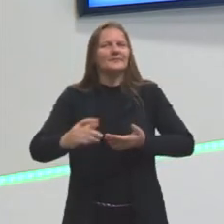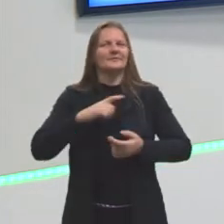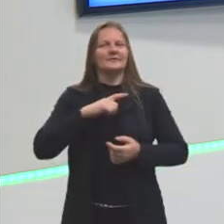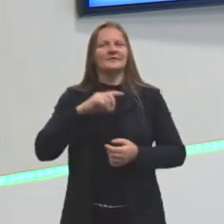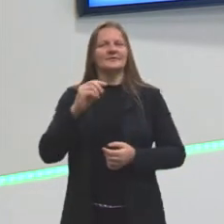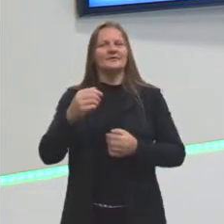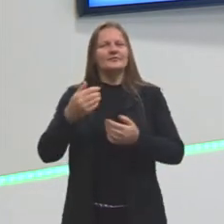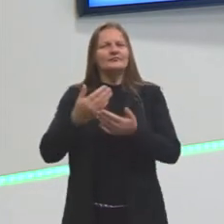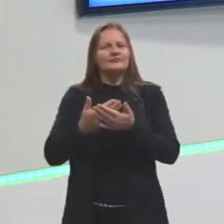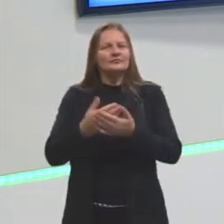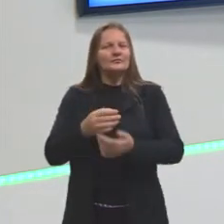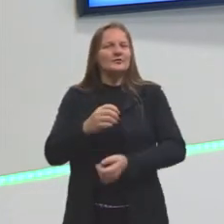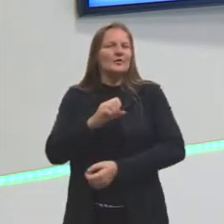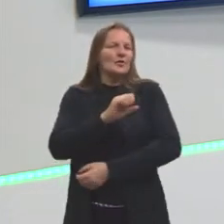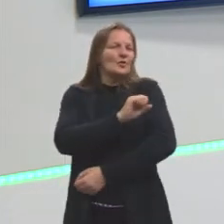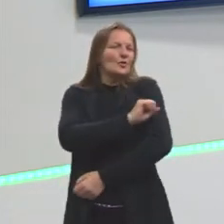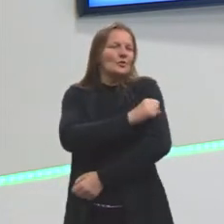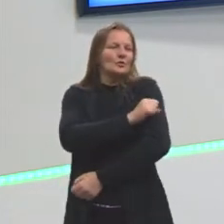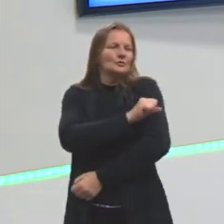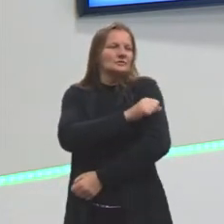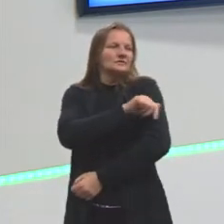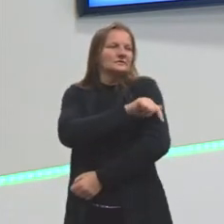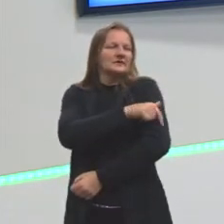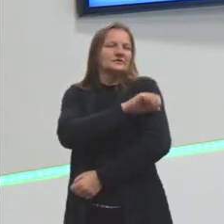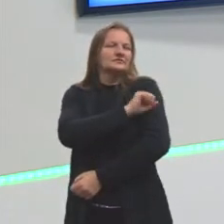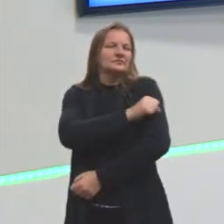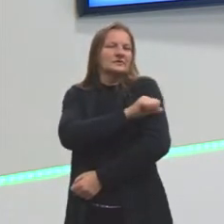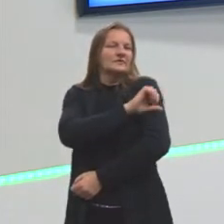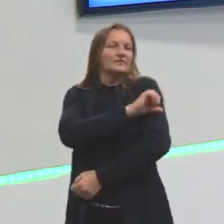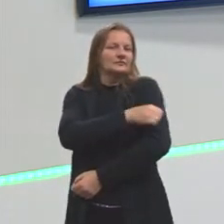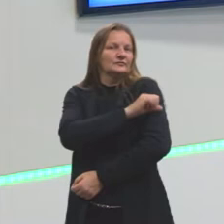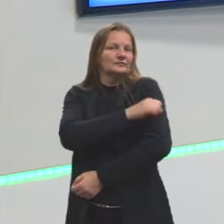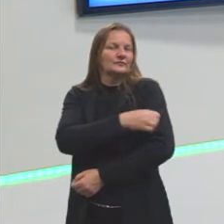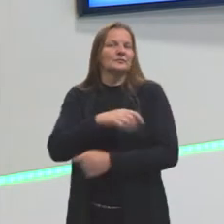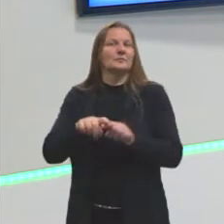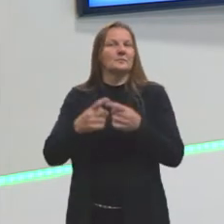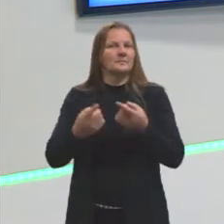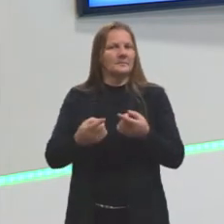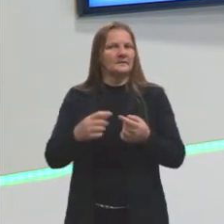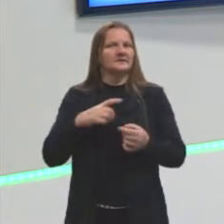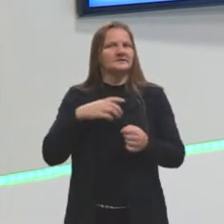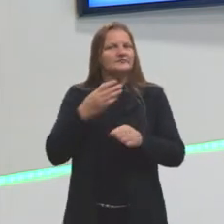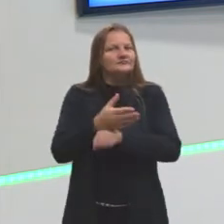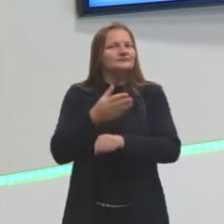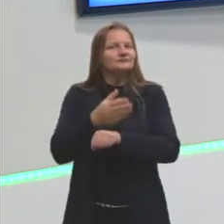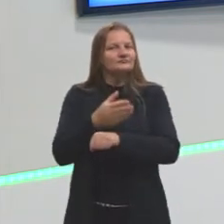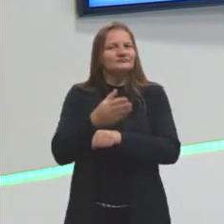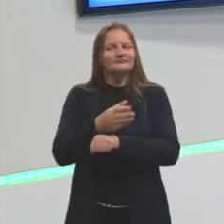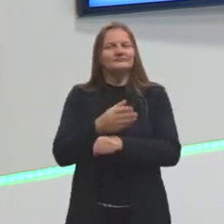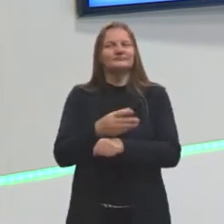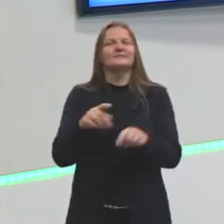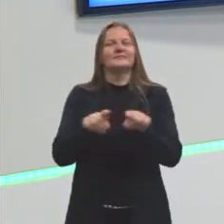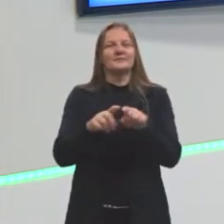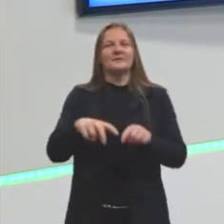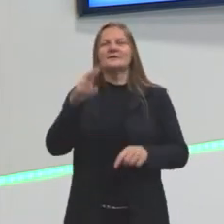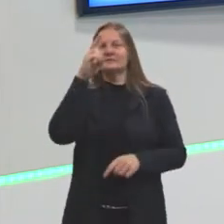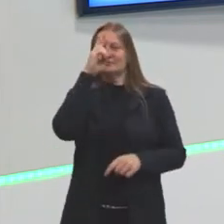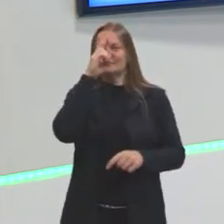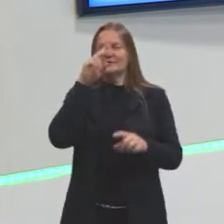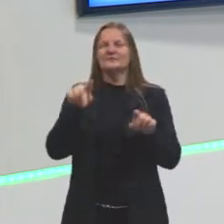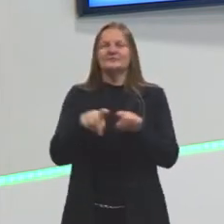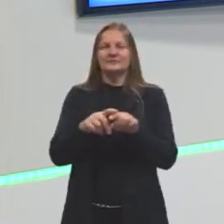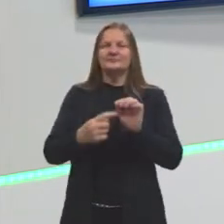nos anos finais do Ensino Fundamental mas ele eles aparecem com certa frequência também no ensino